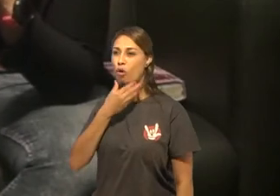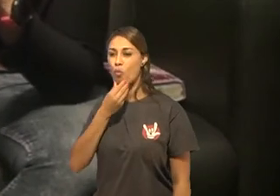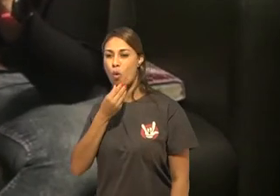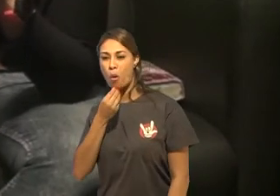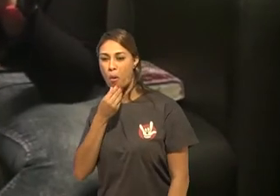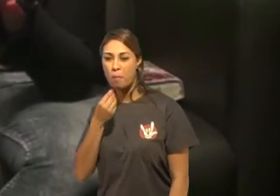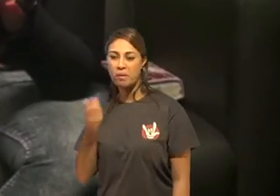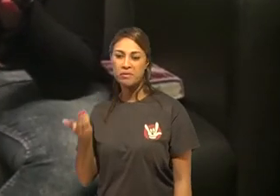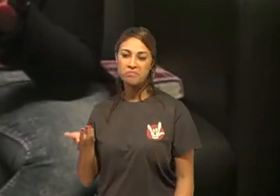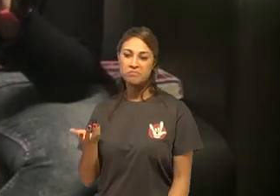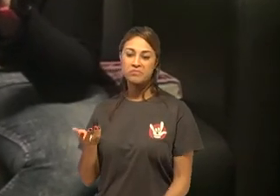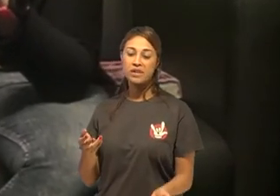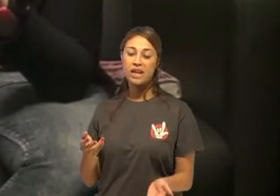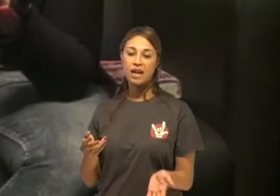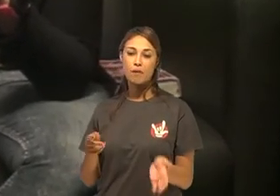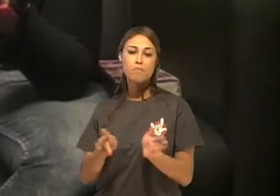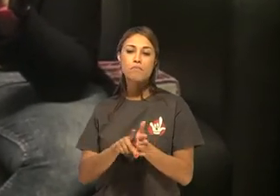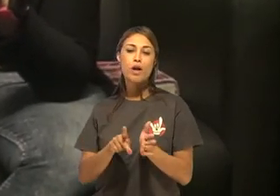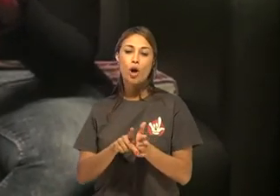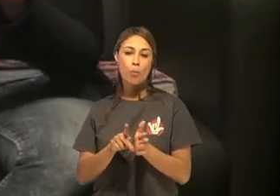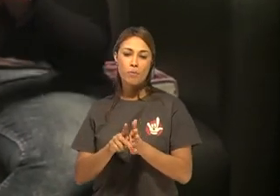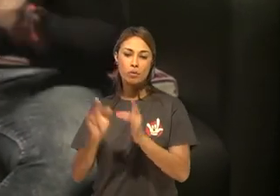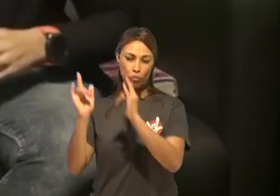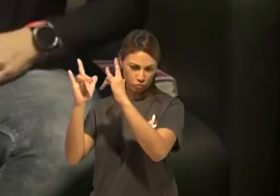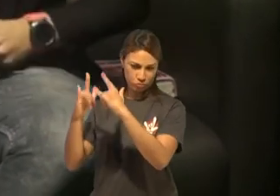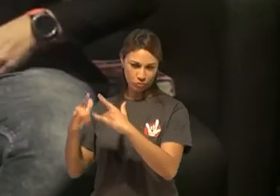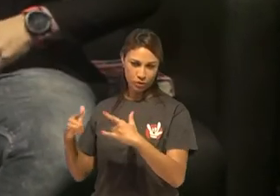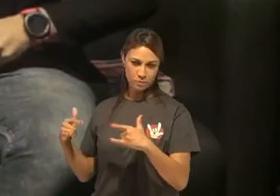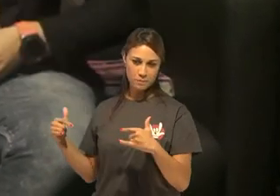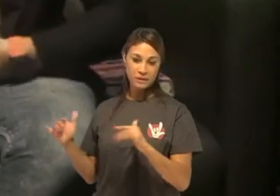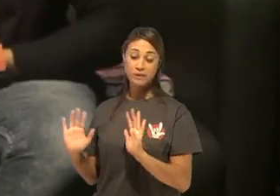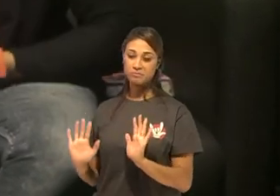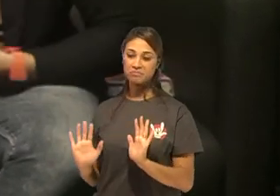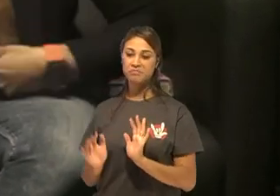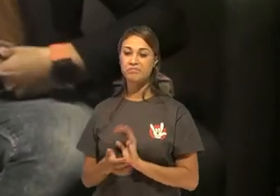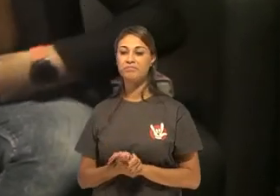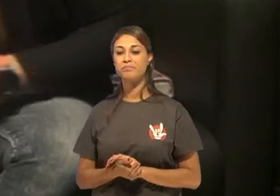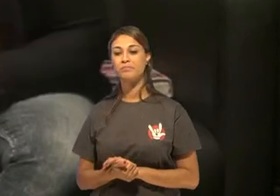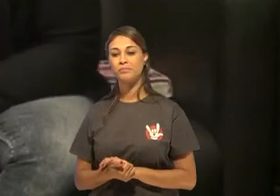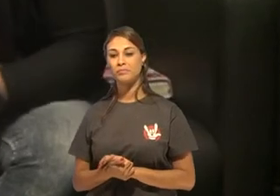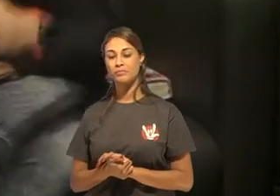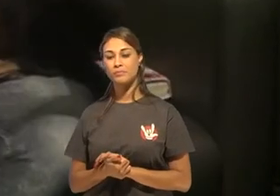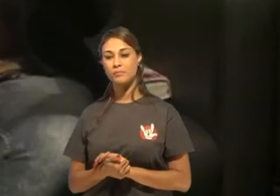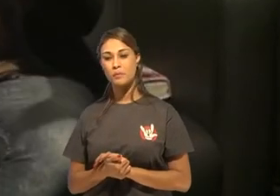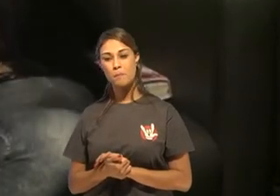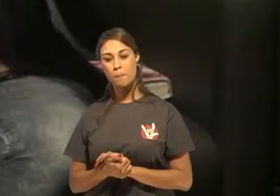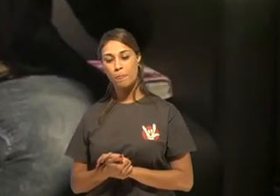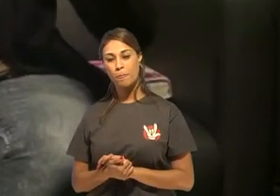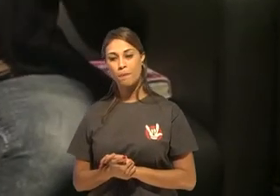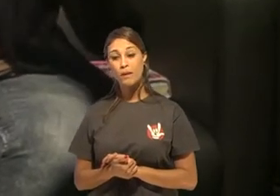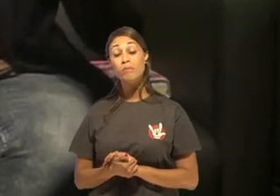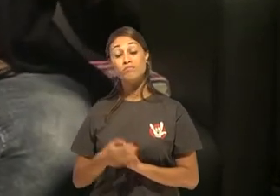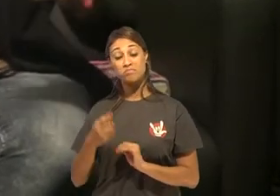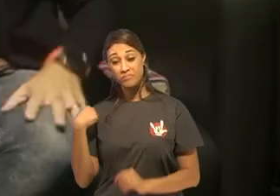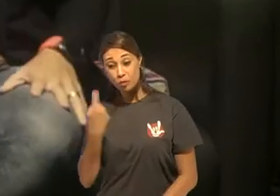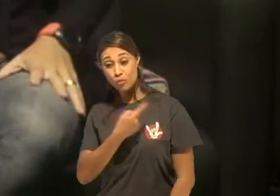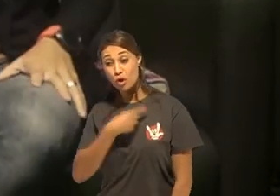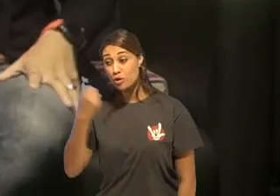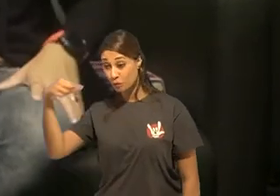para um acampamento. Quem lembra, coloca um oi aí. Quem lembra, quem estava lá, coloca oi. Nós fomos para um acampamento aqui em